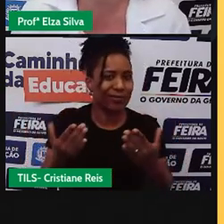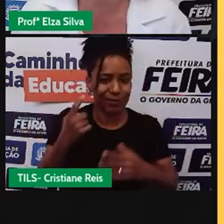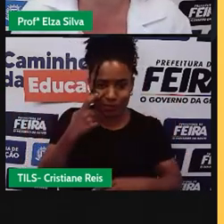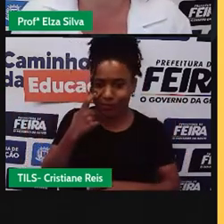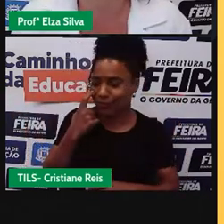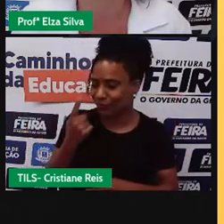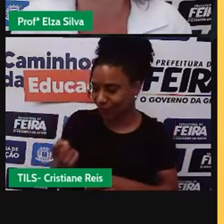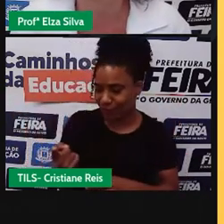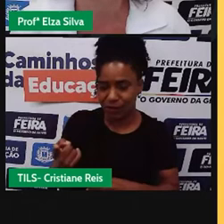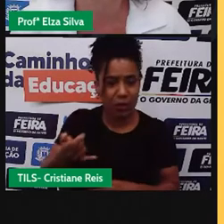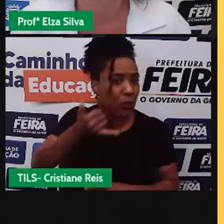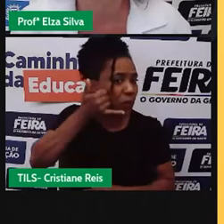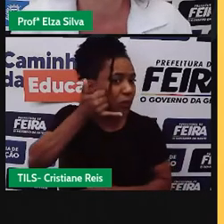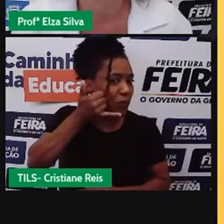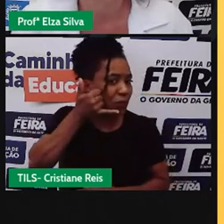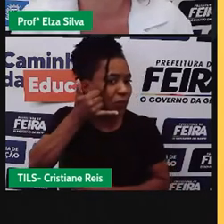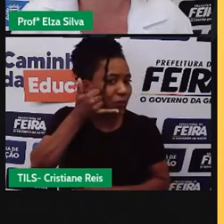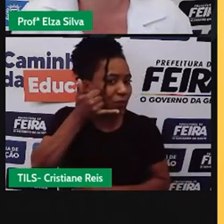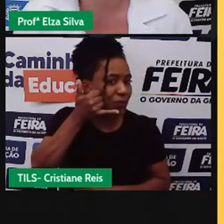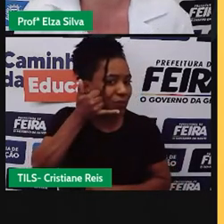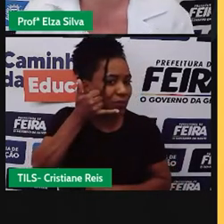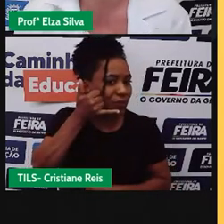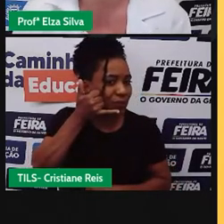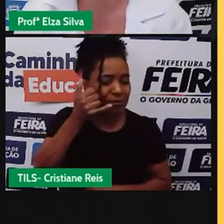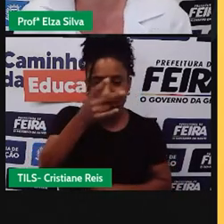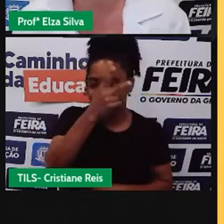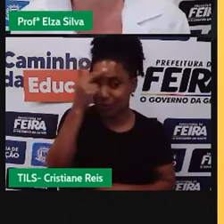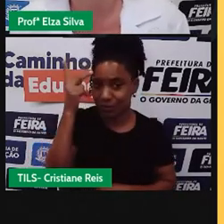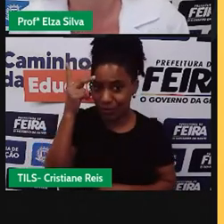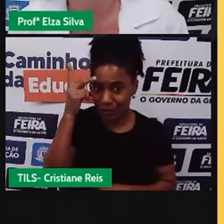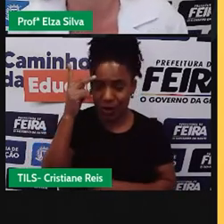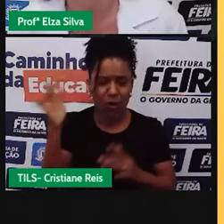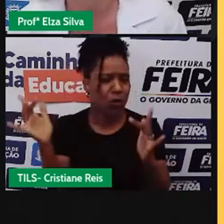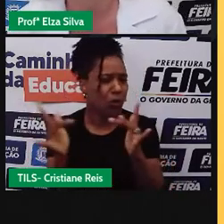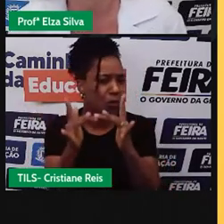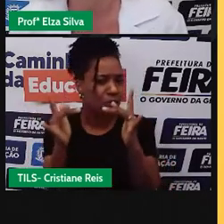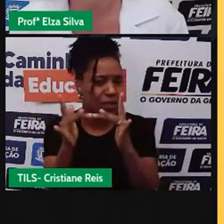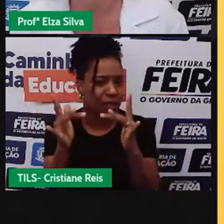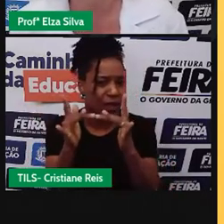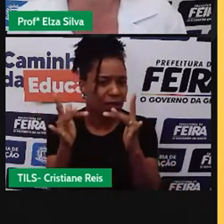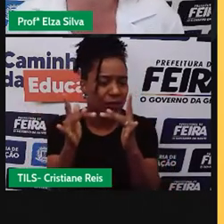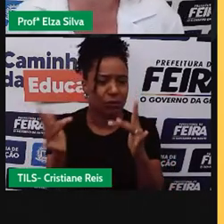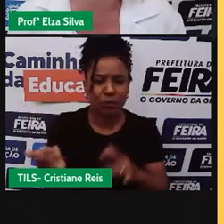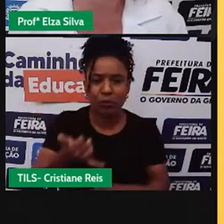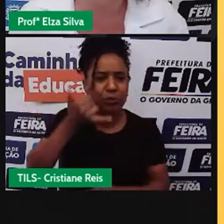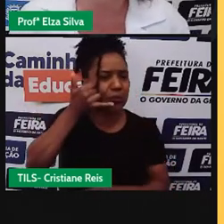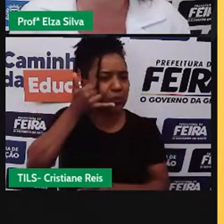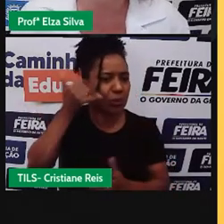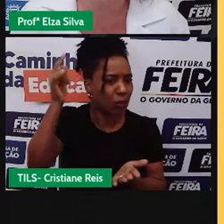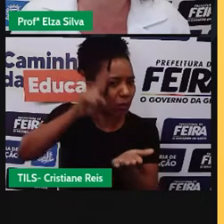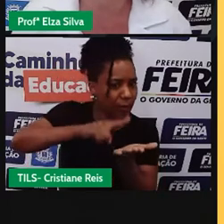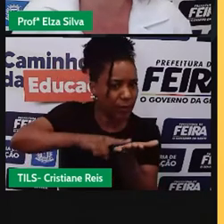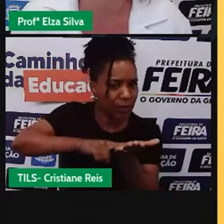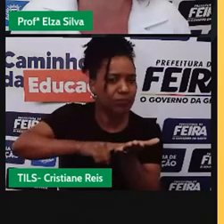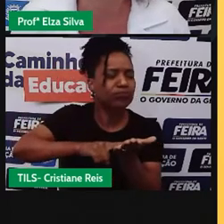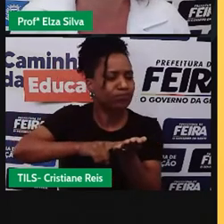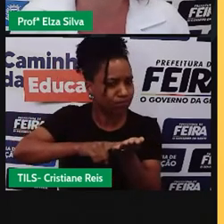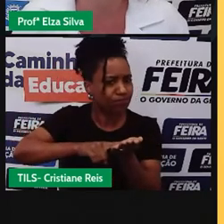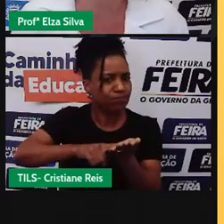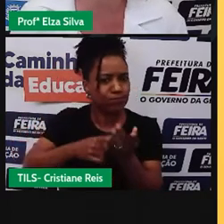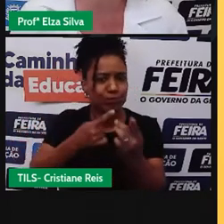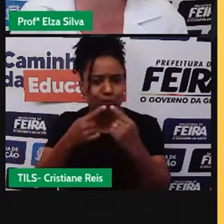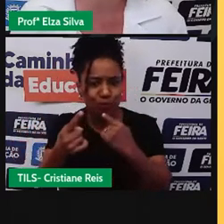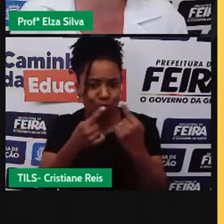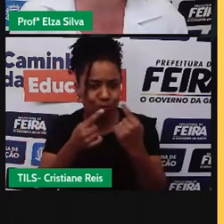há o telefone para que a pessoa possa entrar em contato com a empresa e agendar um horário para entrevista, por